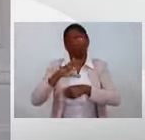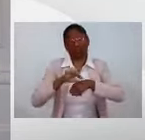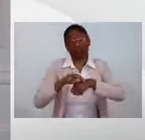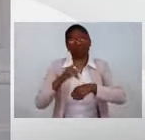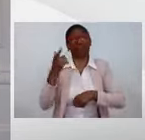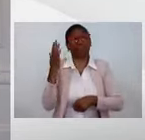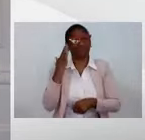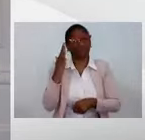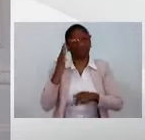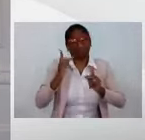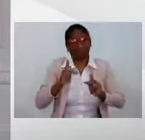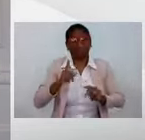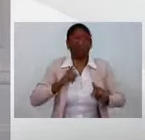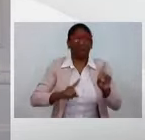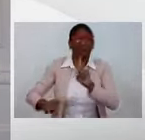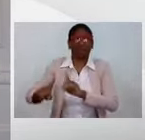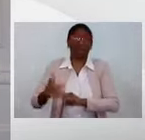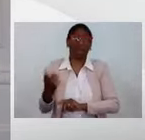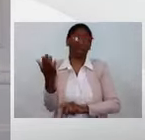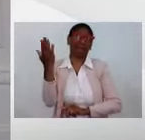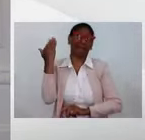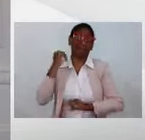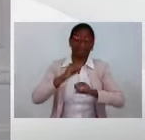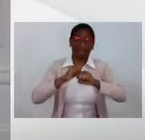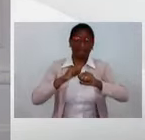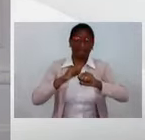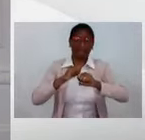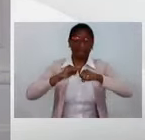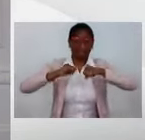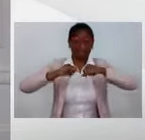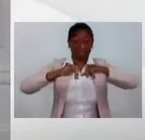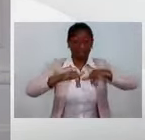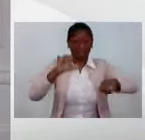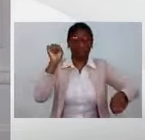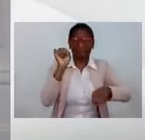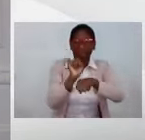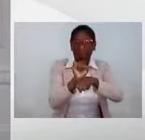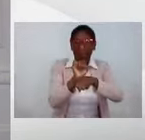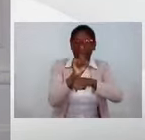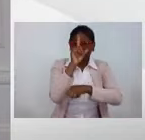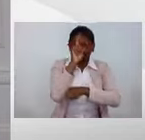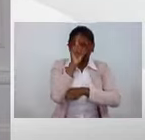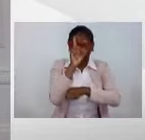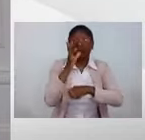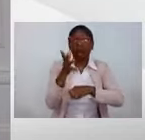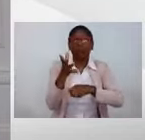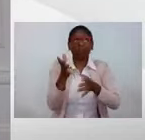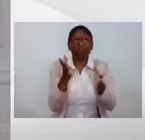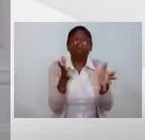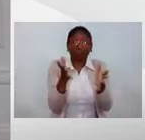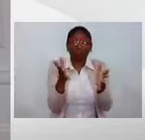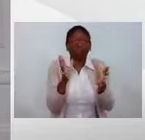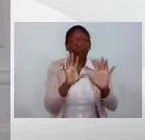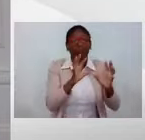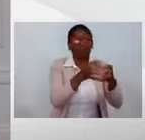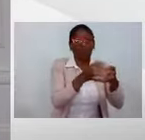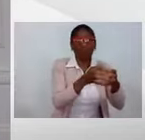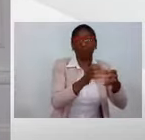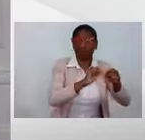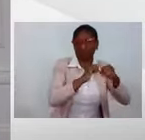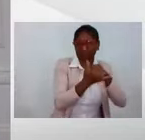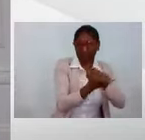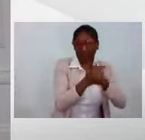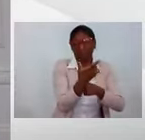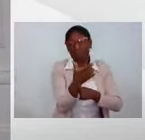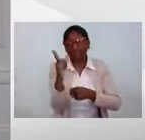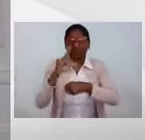gente ainda tem aquilo que ficou represado pela própria pandemia em atendimentos, o que significaria, então, nós termos, a partir desse encerramento desses